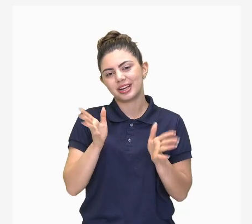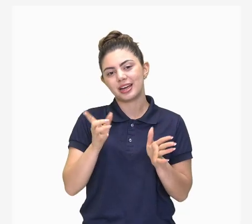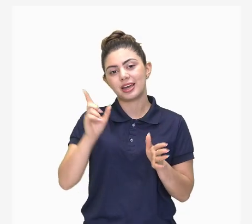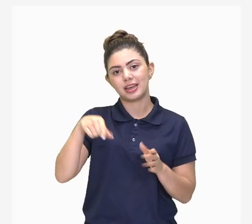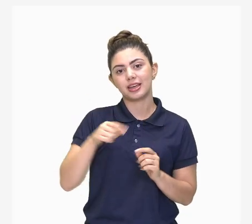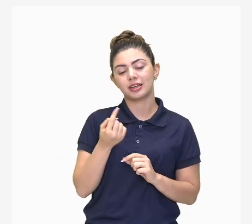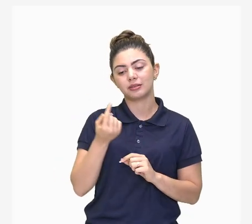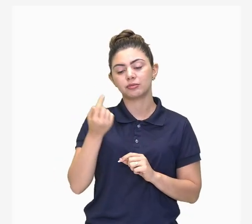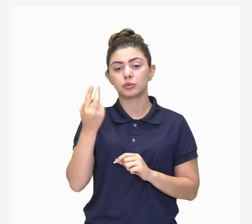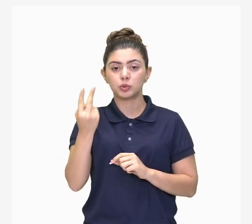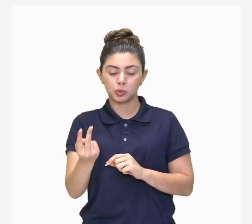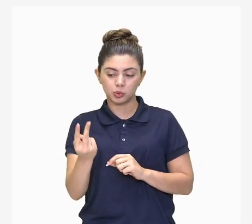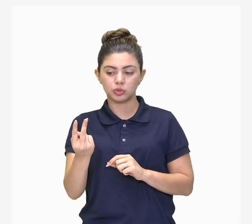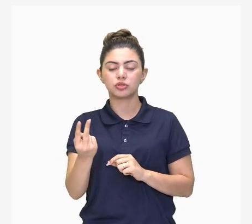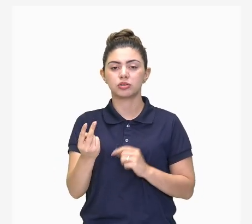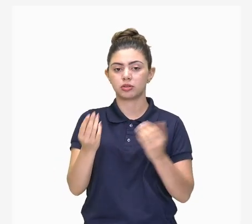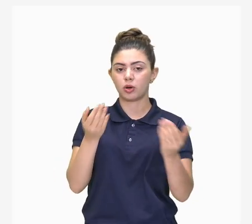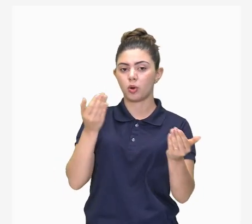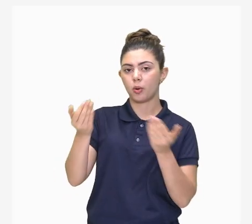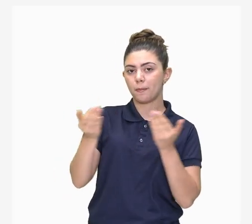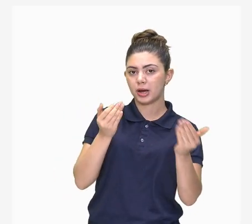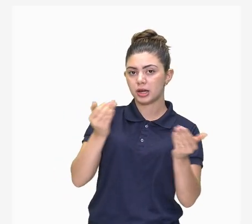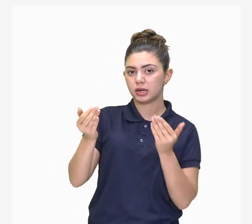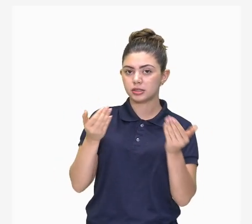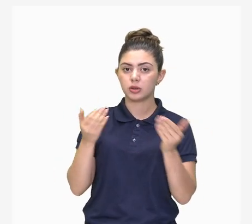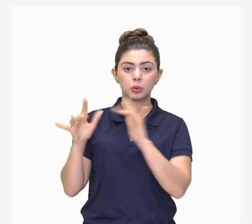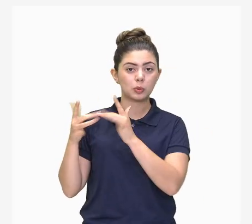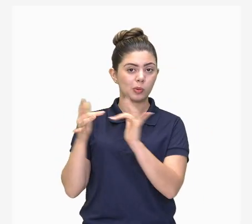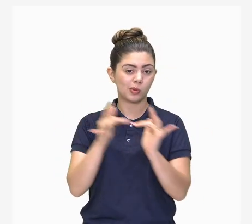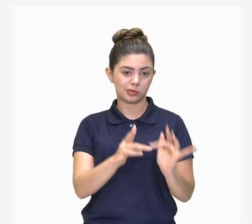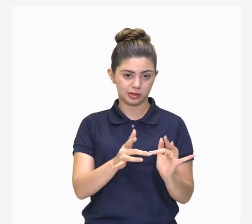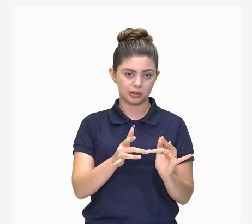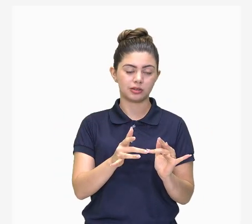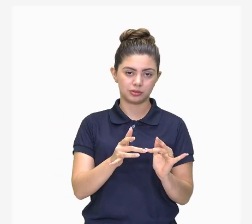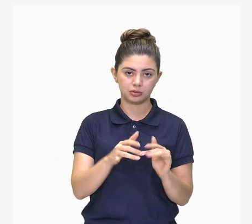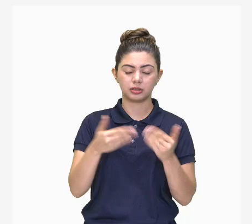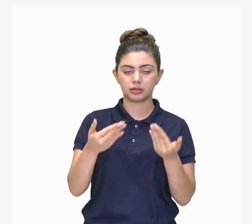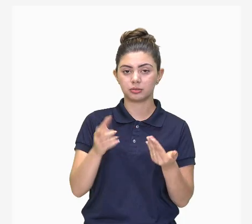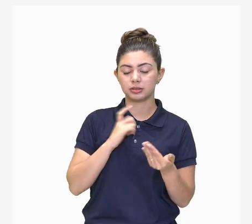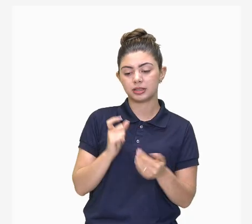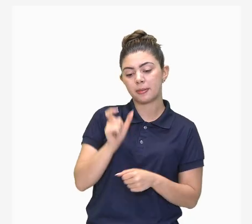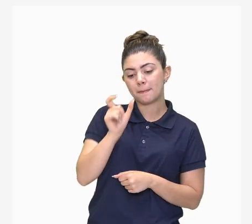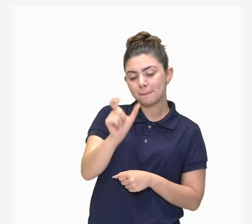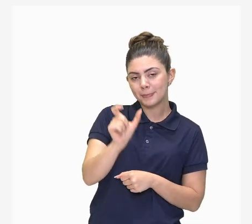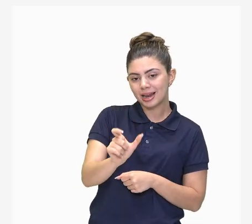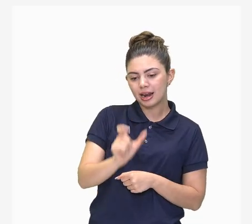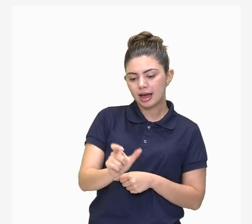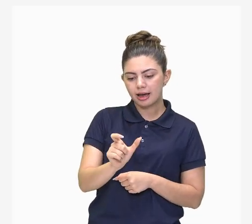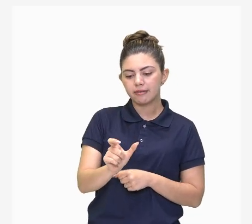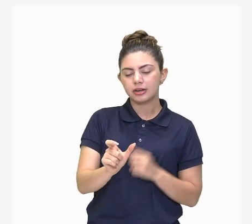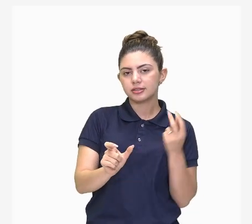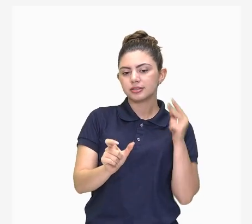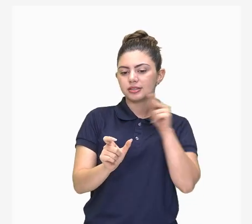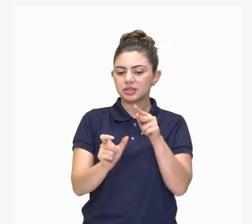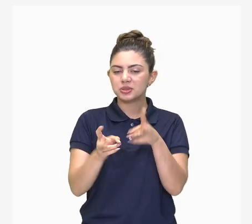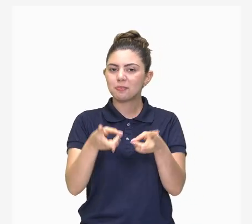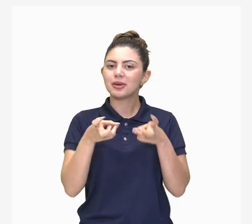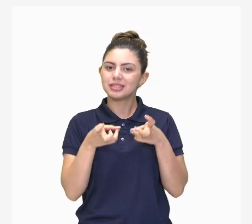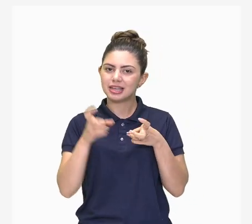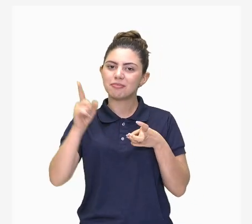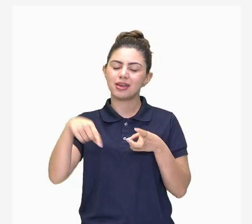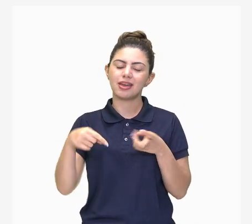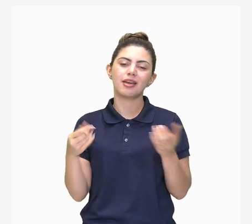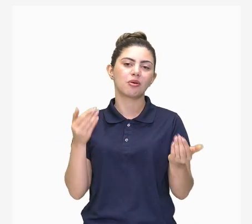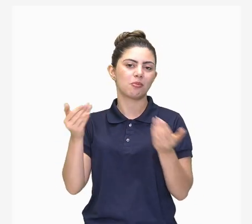seres comparados no contexto e haverá palavras que vão intensificar